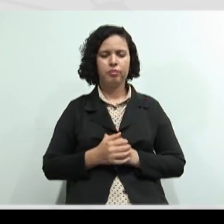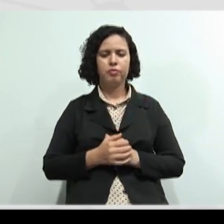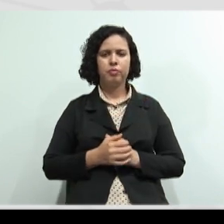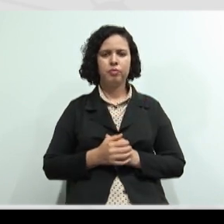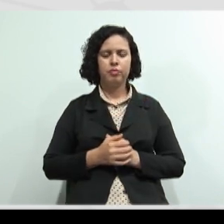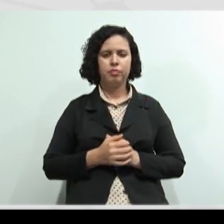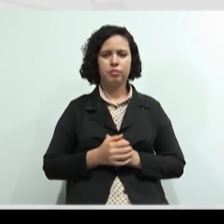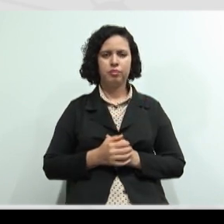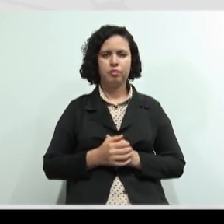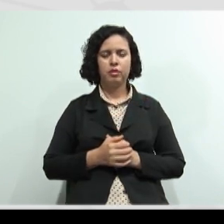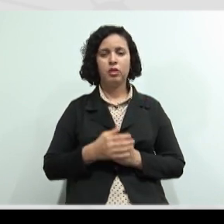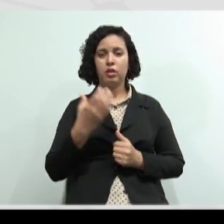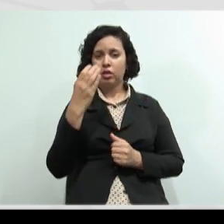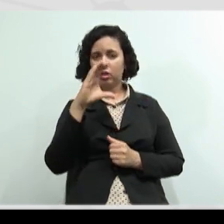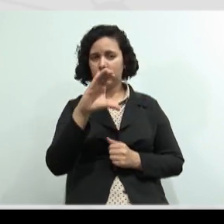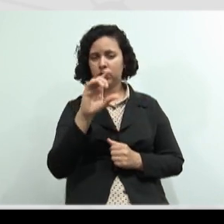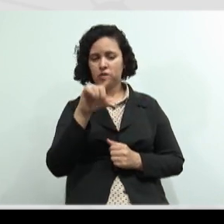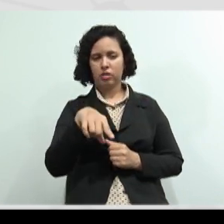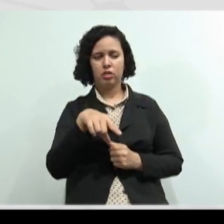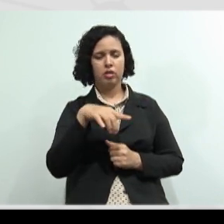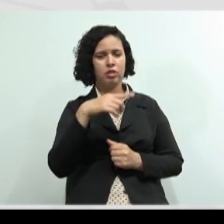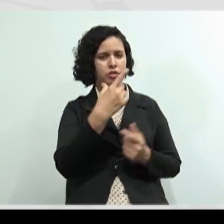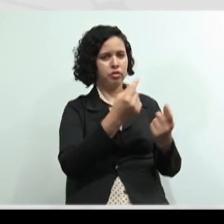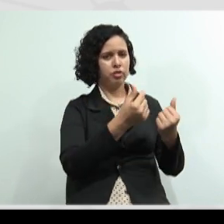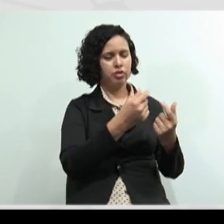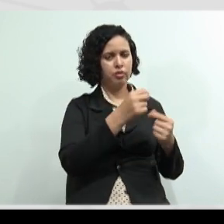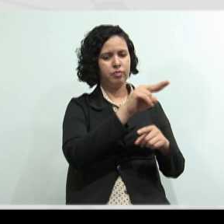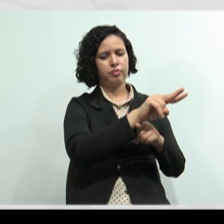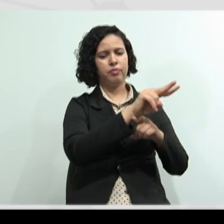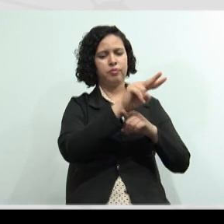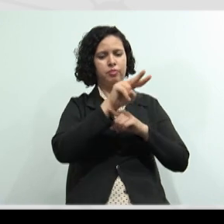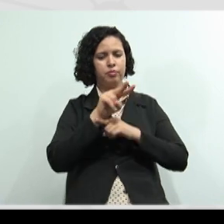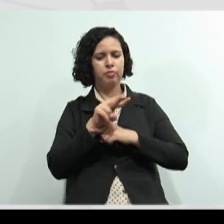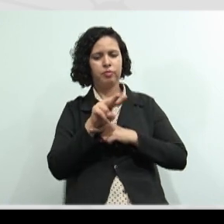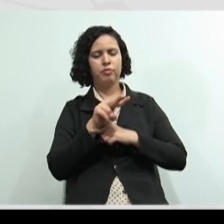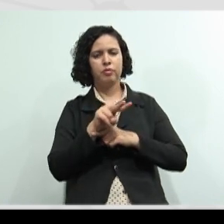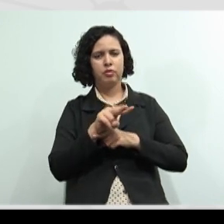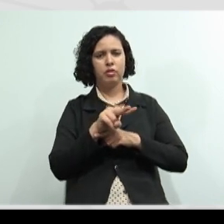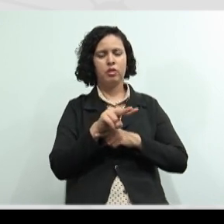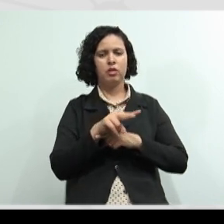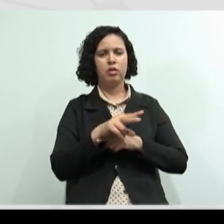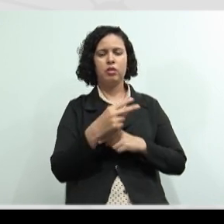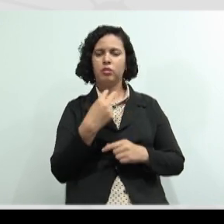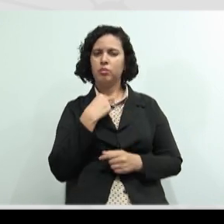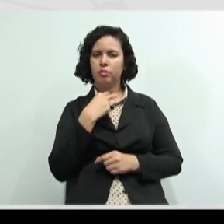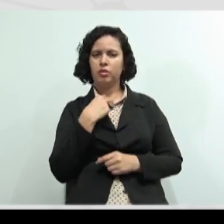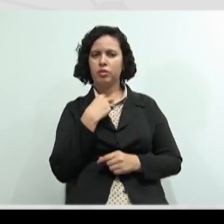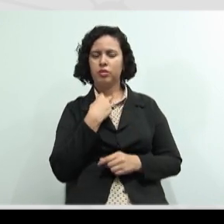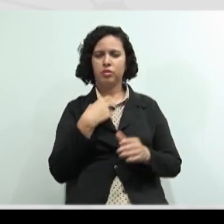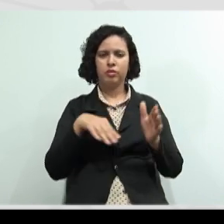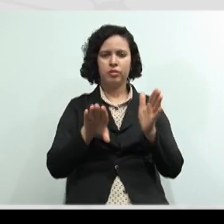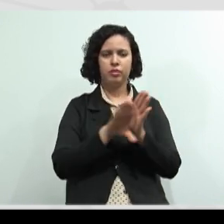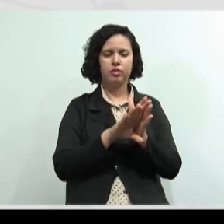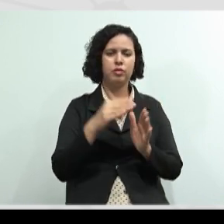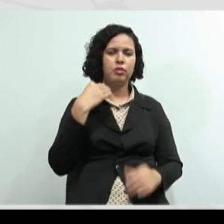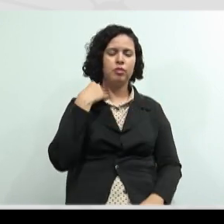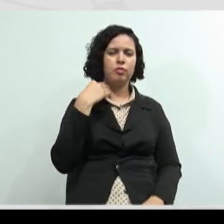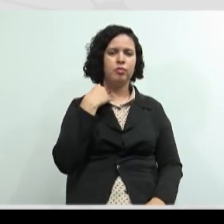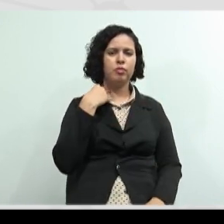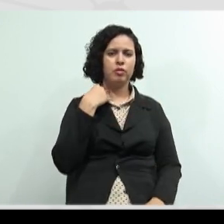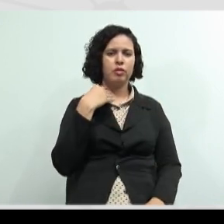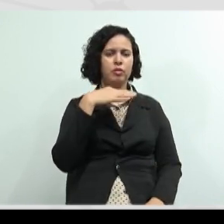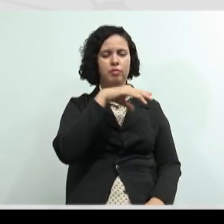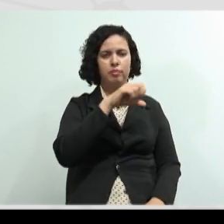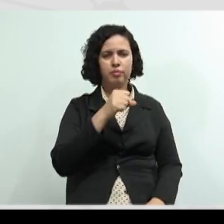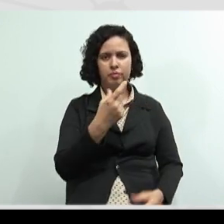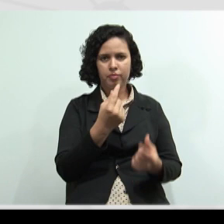pegar dinheiro emprestado, né, gente? Crédito aqui vem sempre com projeto, eu não posso chegar lá e só falar assim, quero dinheiro emprestado. Tenho que explicar para que eu quero esse